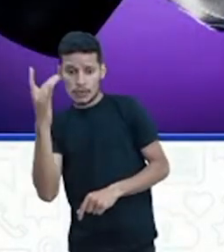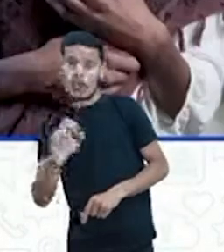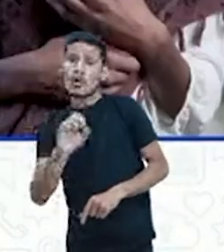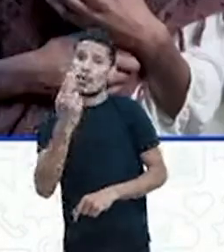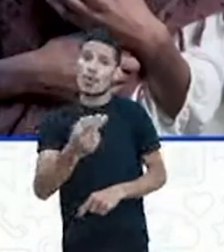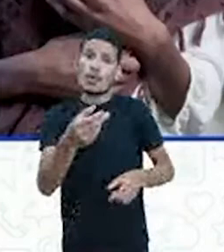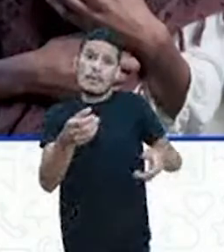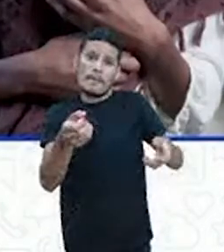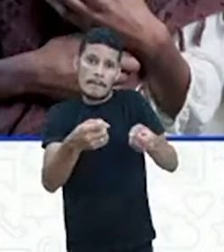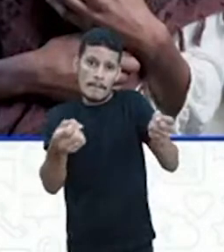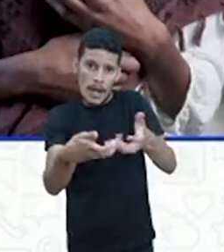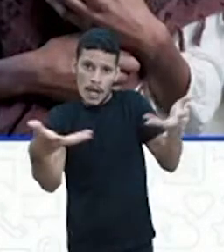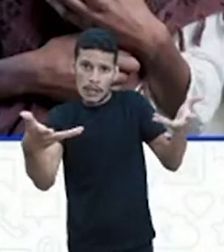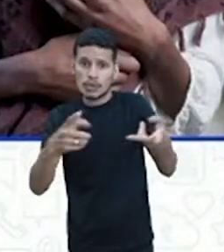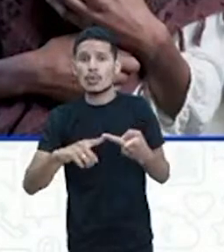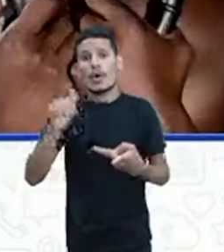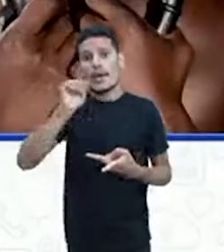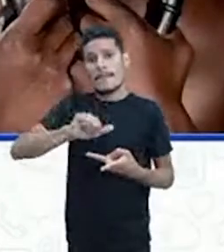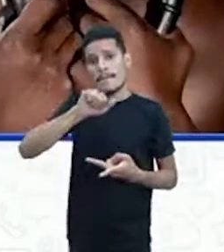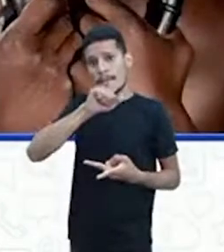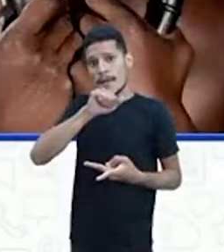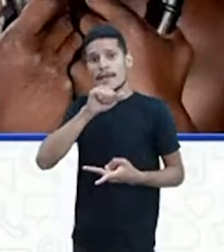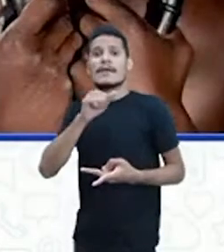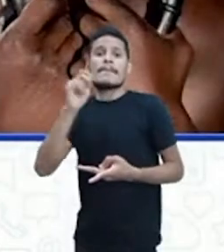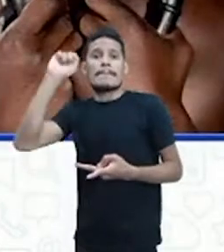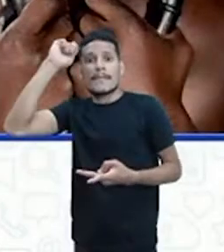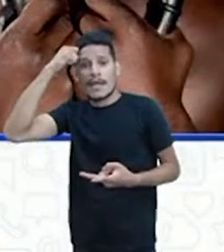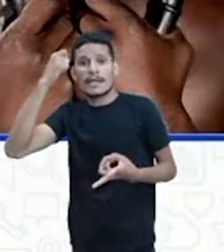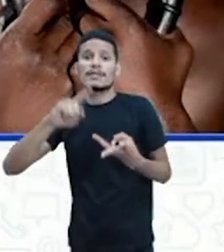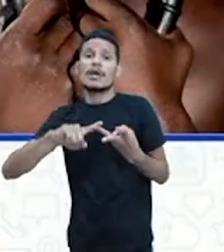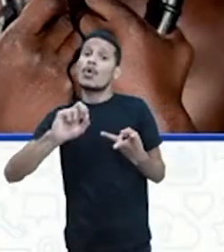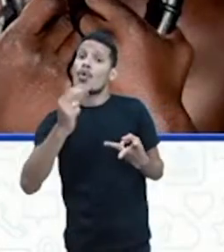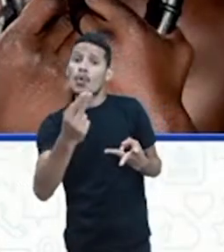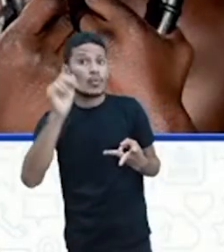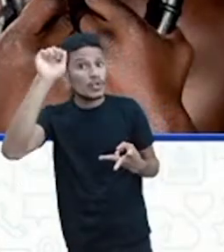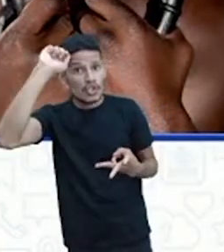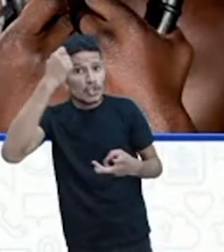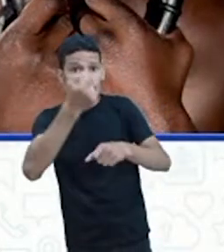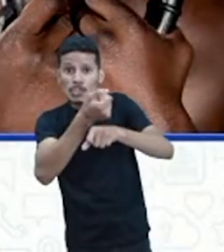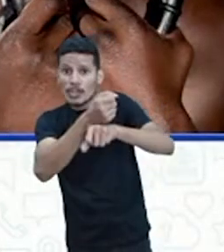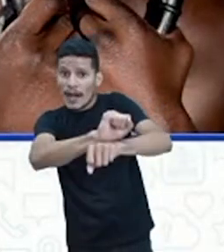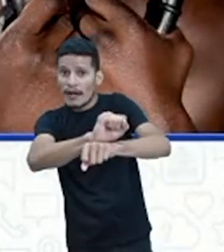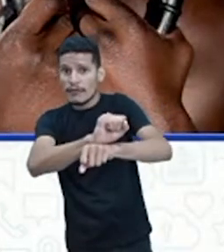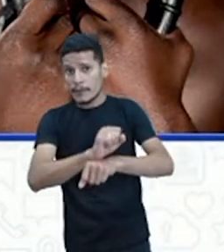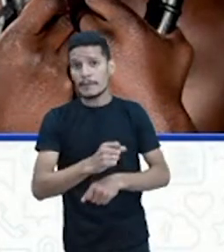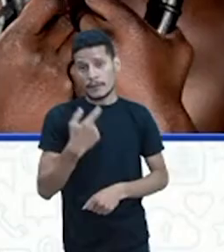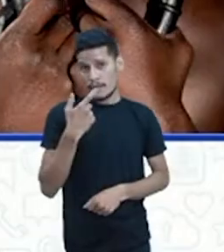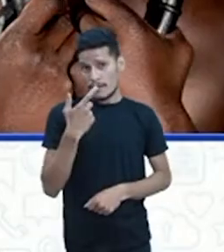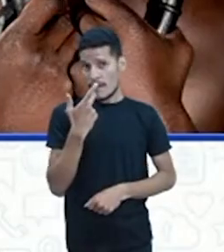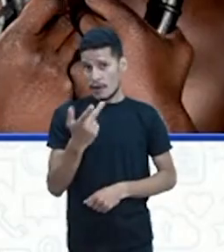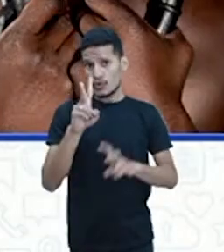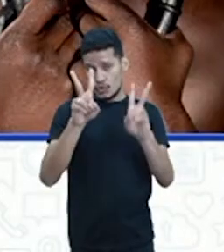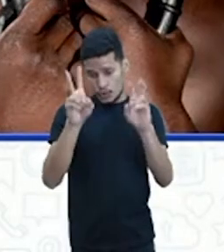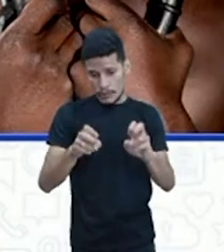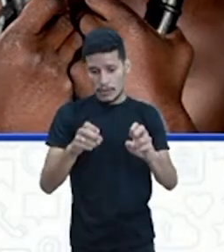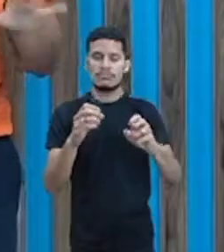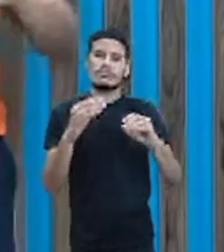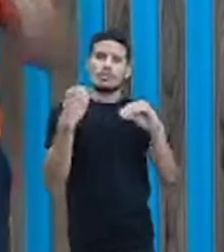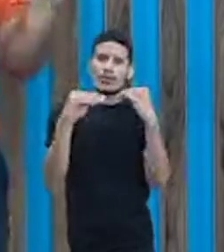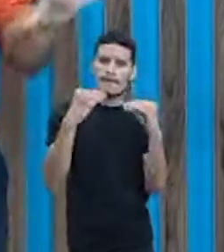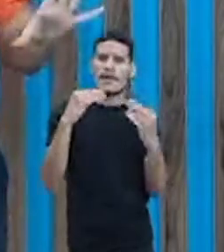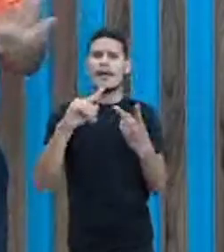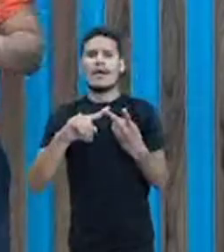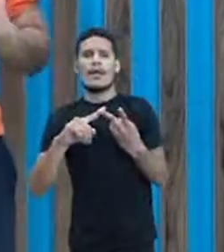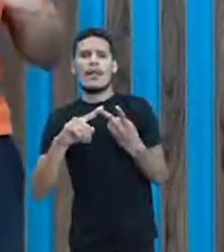negro mágico, ou da mãe preta, ou do escravo. Isso eu falo novelas, filmes, seriados,